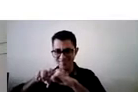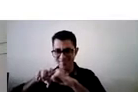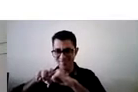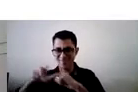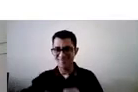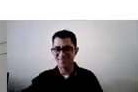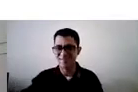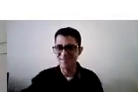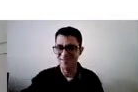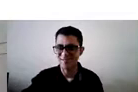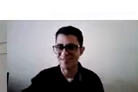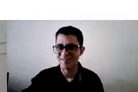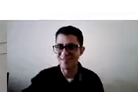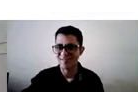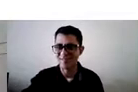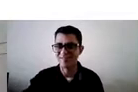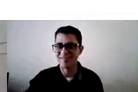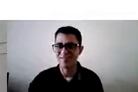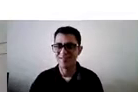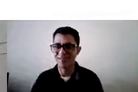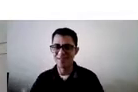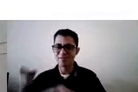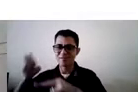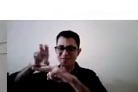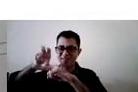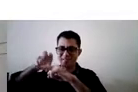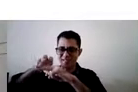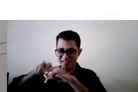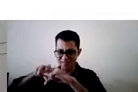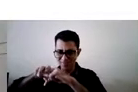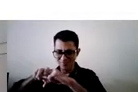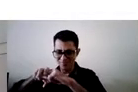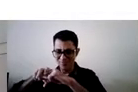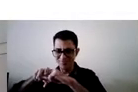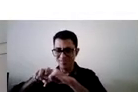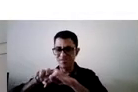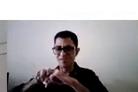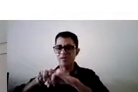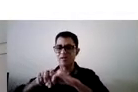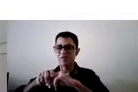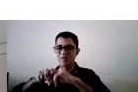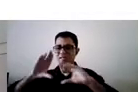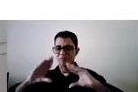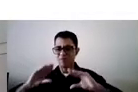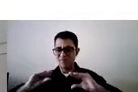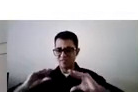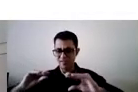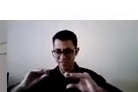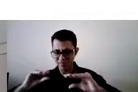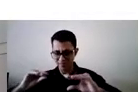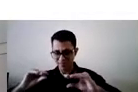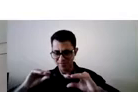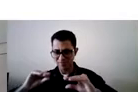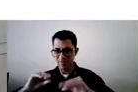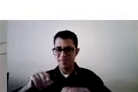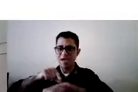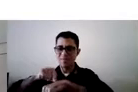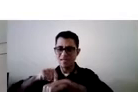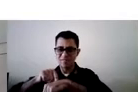Magno, abre a câmera. Acho que... Eu estou sentado, uma cadeira